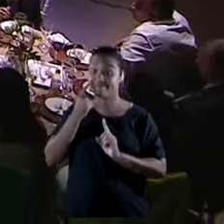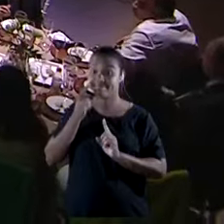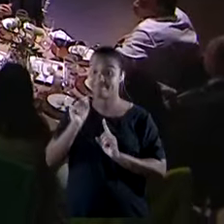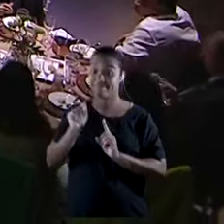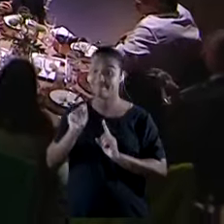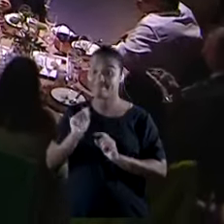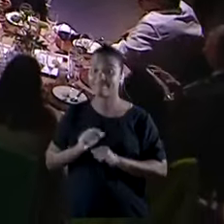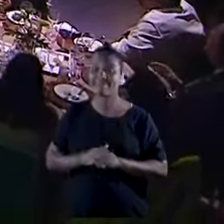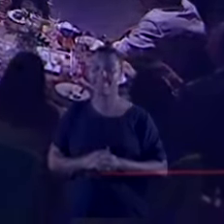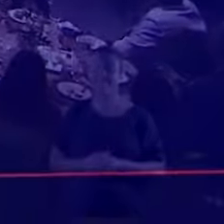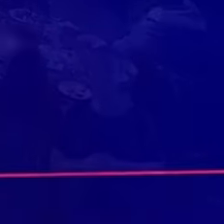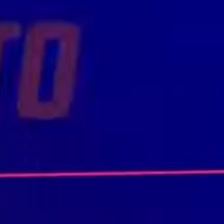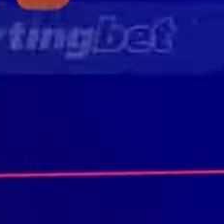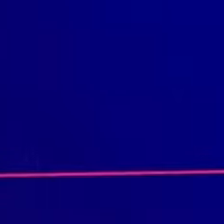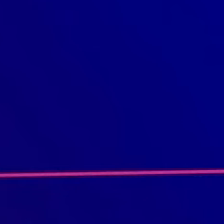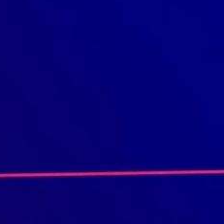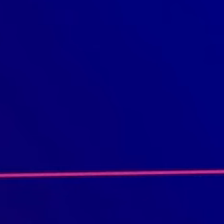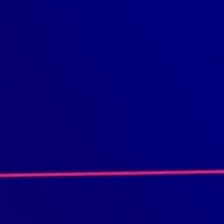indicados.